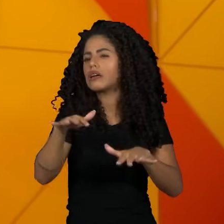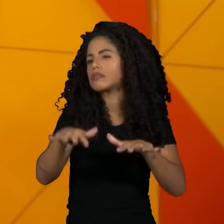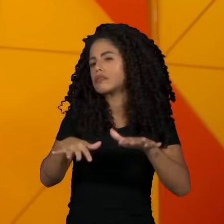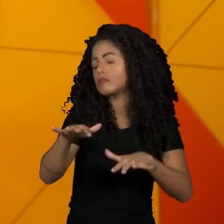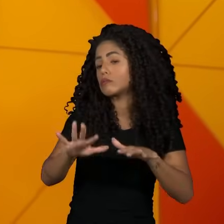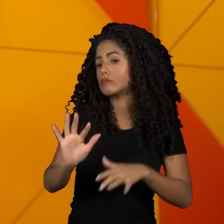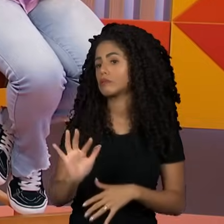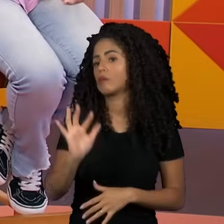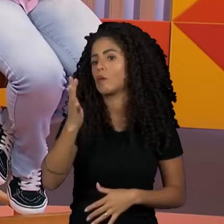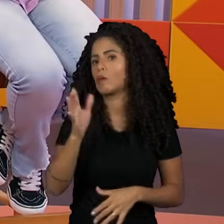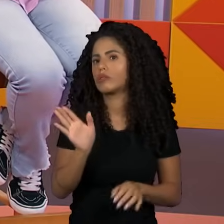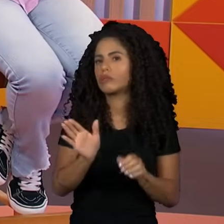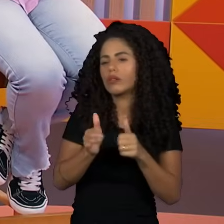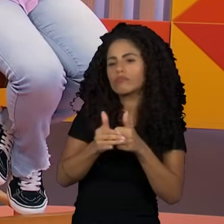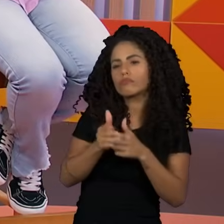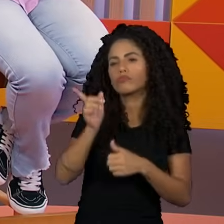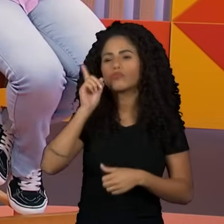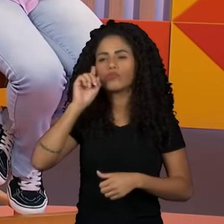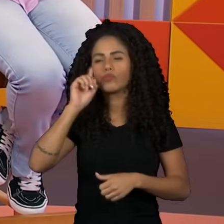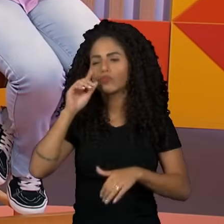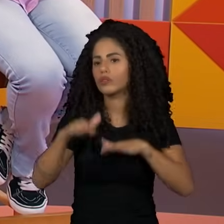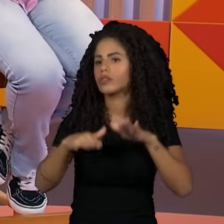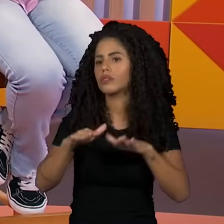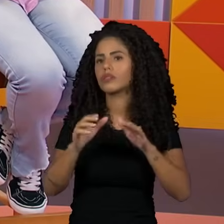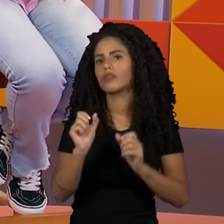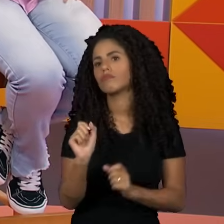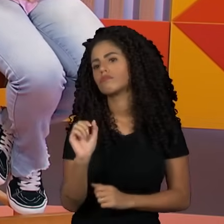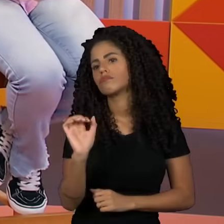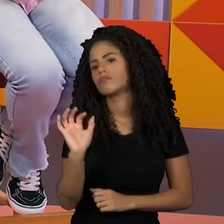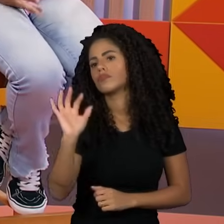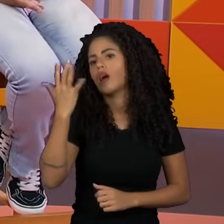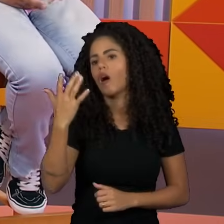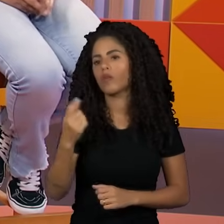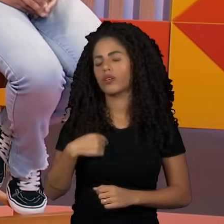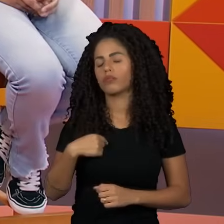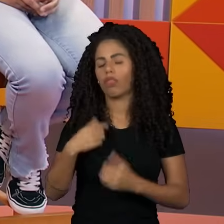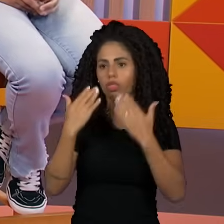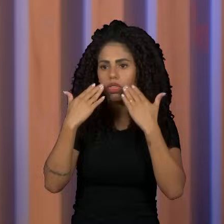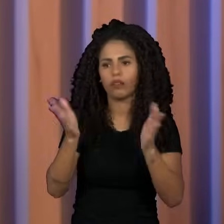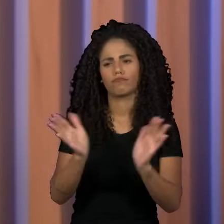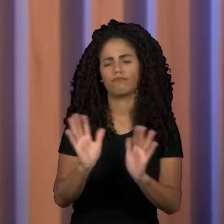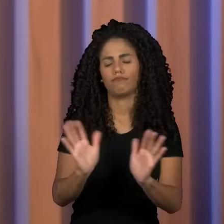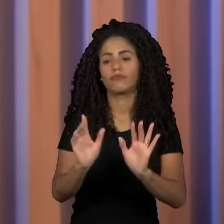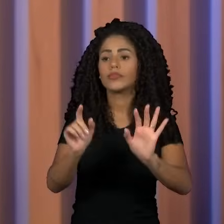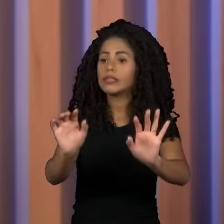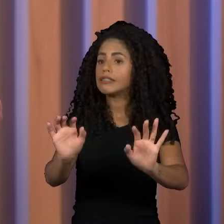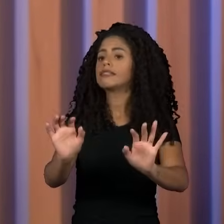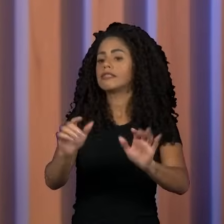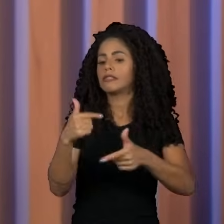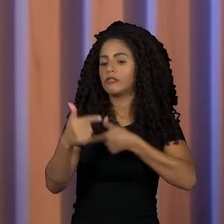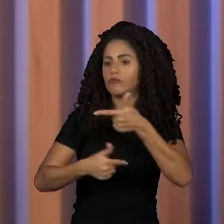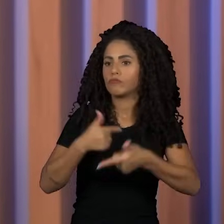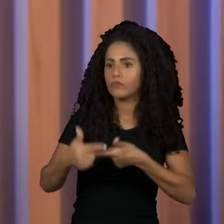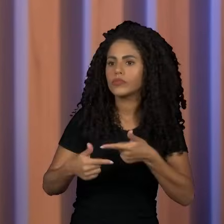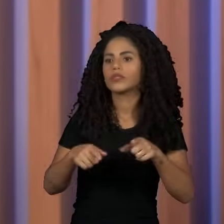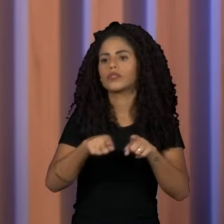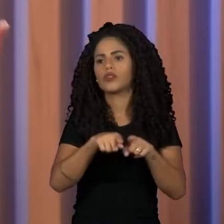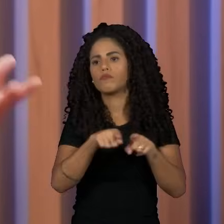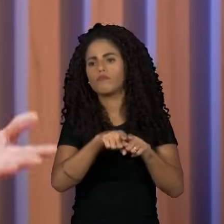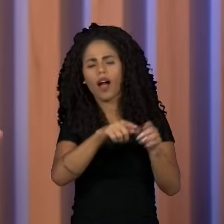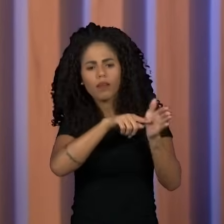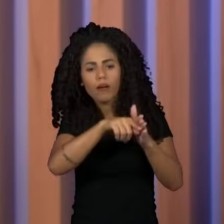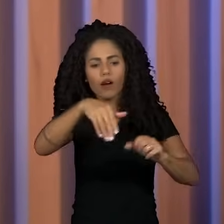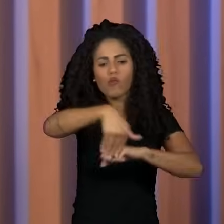mais velado no dia a dia, né? Aquelas situações do dia a dia não são tão presentes. E aí, no trabalho de campo,